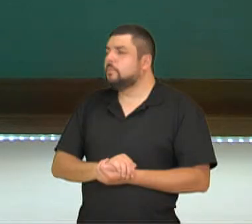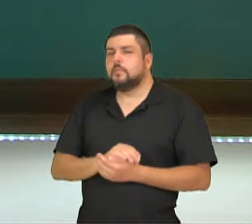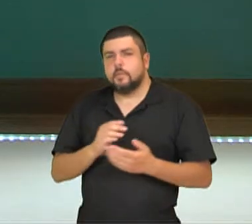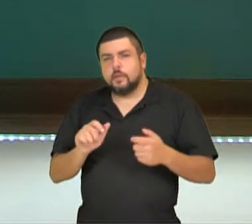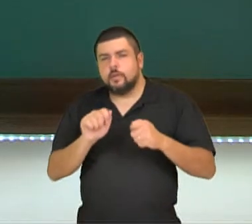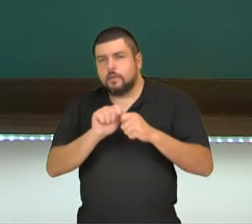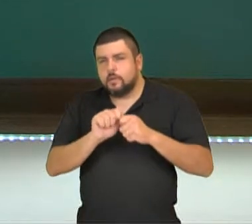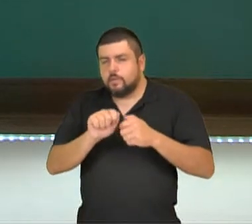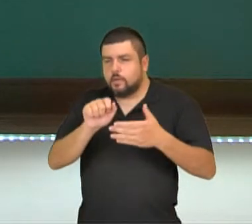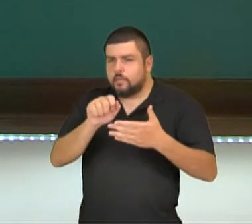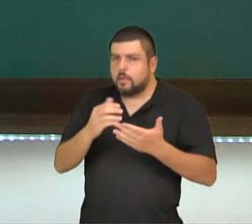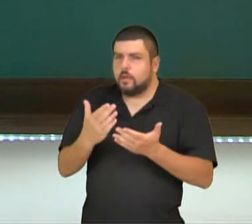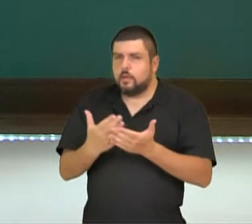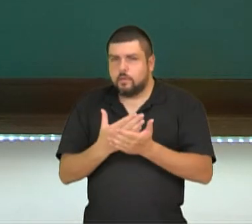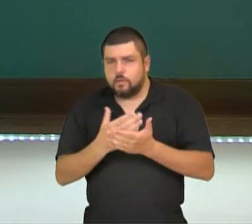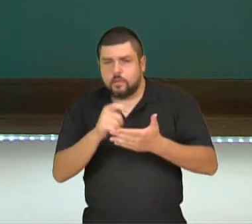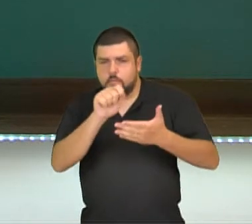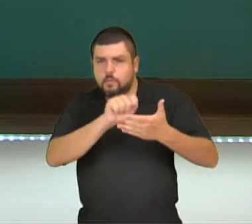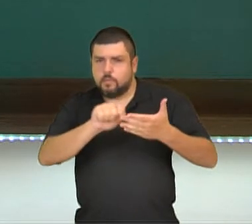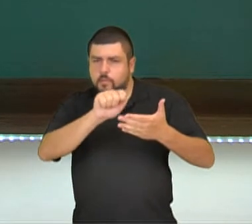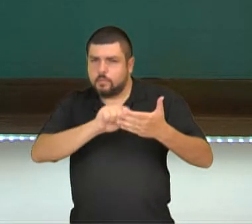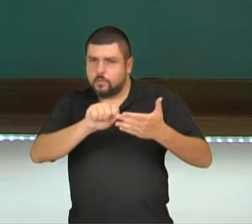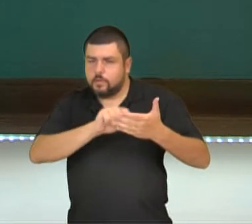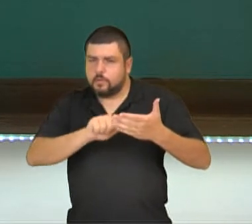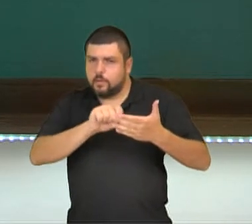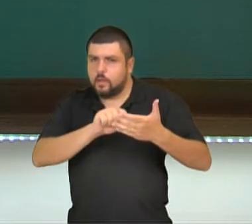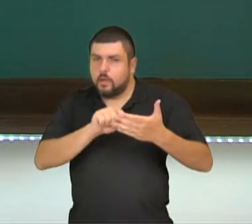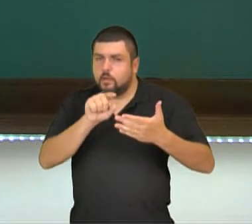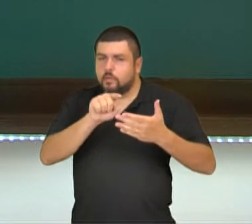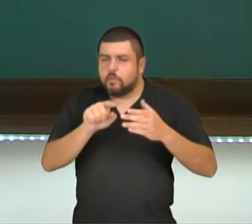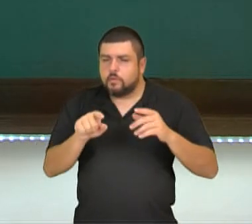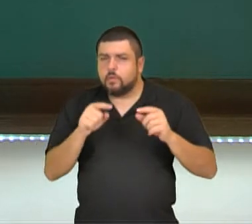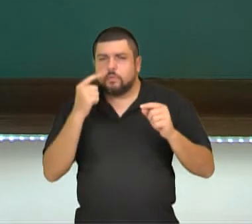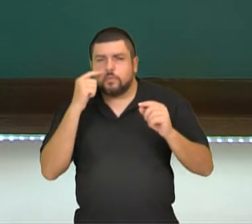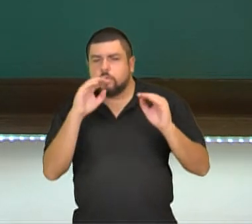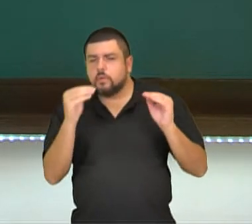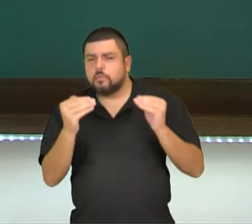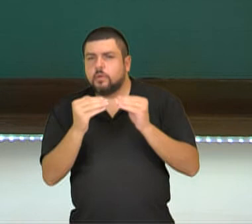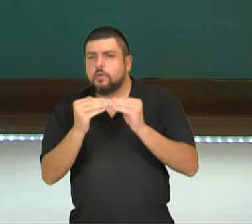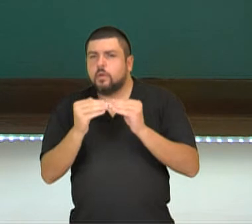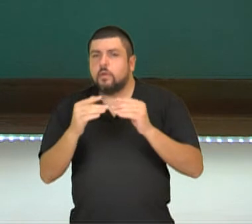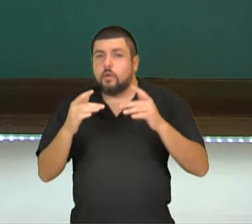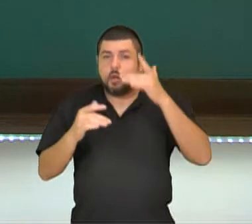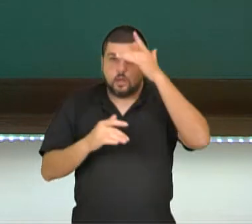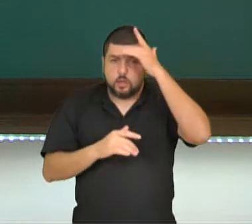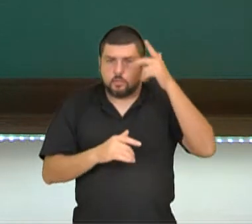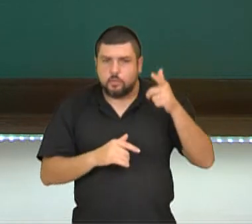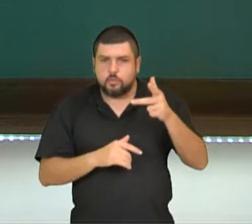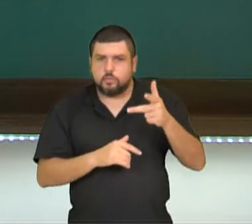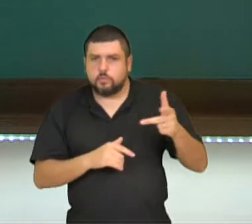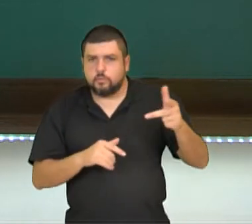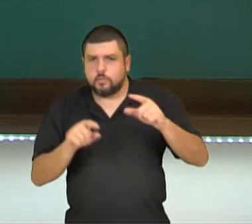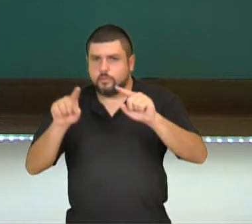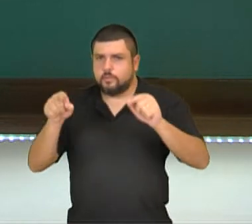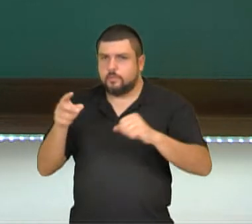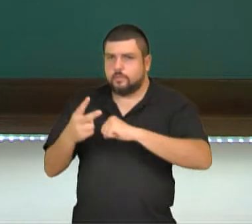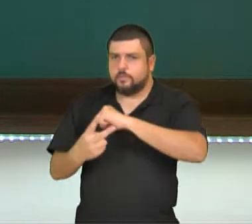aí, peguem o caderno e complete de acordo com a pessoa,